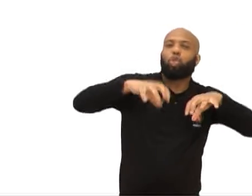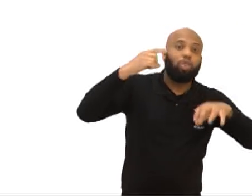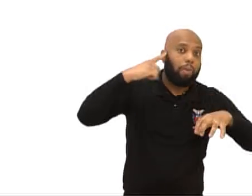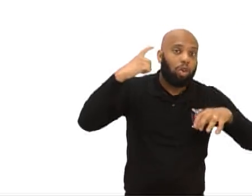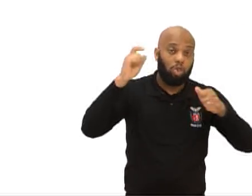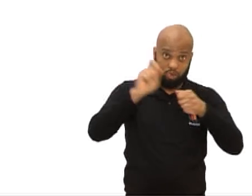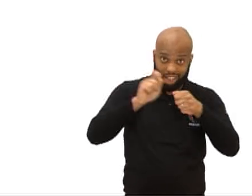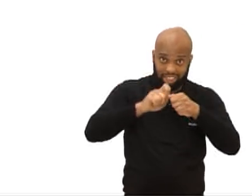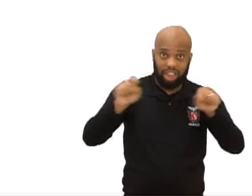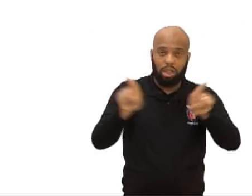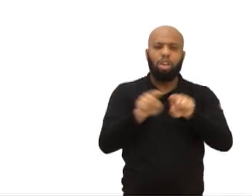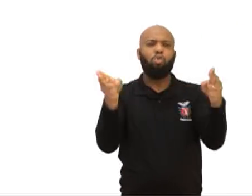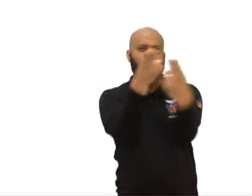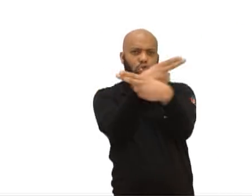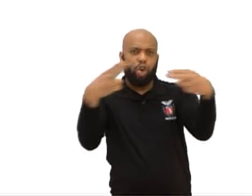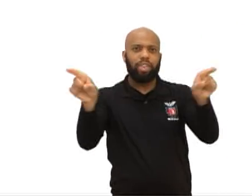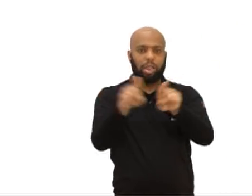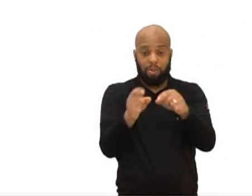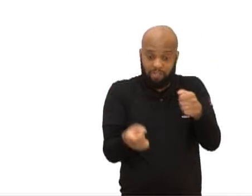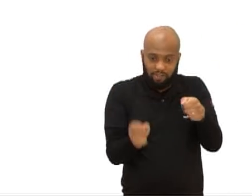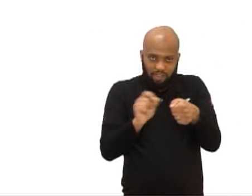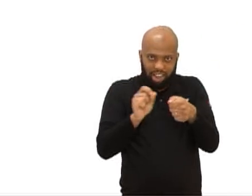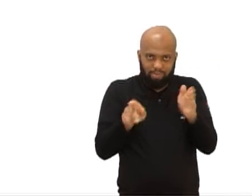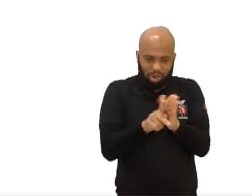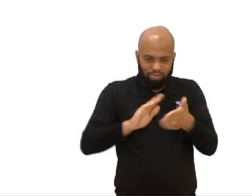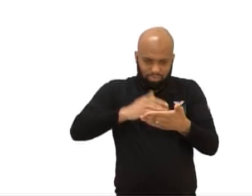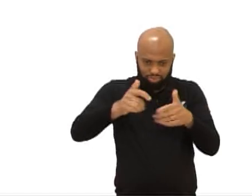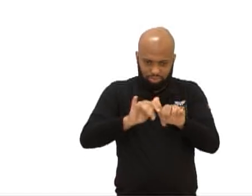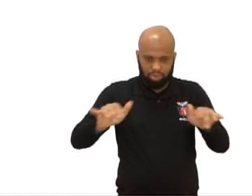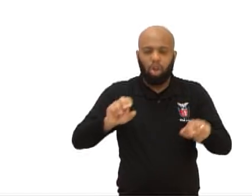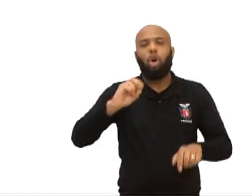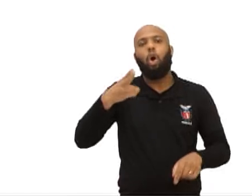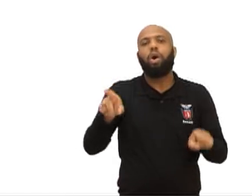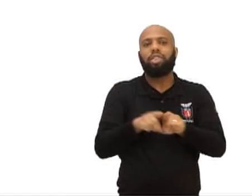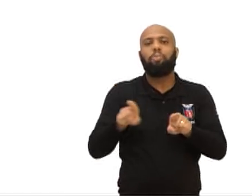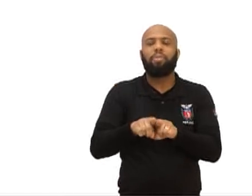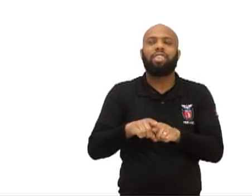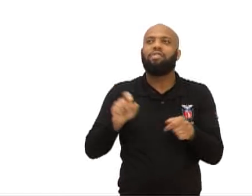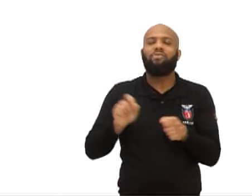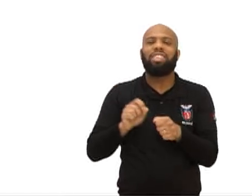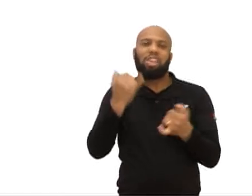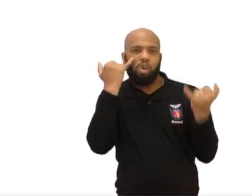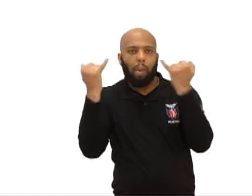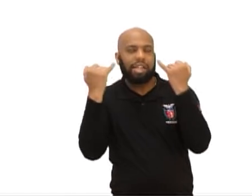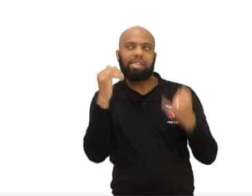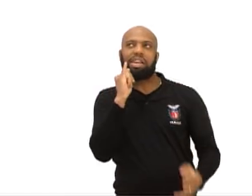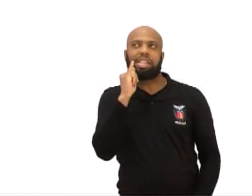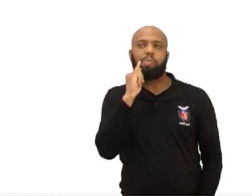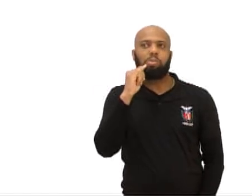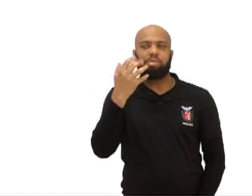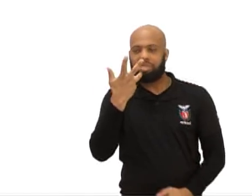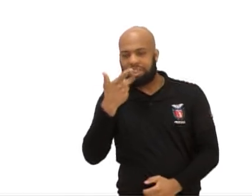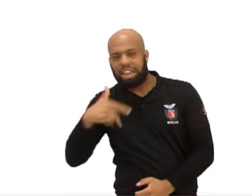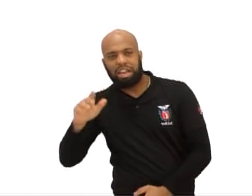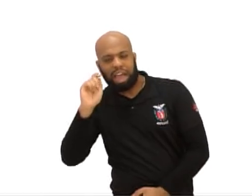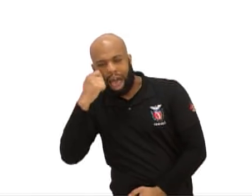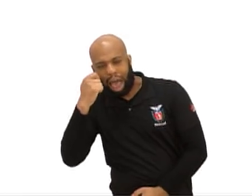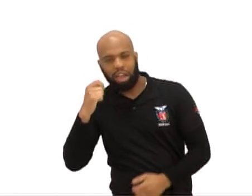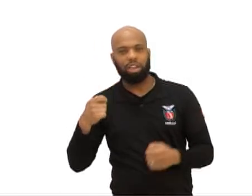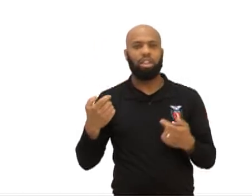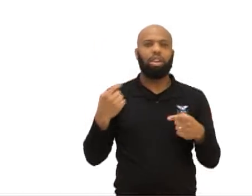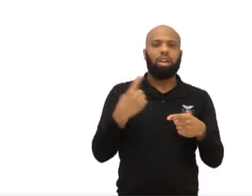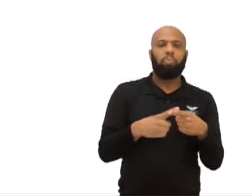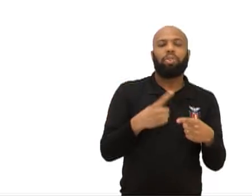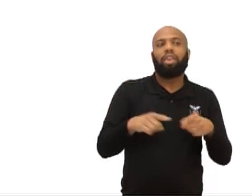vento, pode comunicar uma informação, por exemplo, uma criança chorando. Pode ser um recurso expressivo, em vez da pessoa dizer que